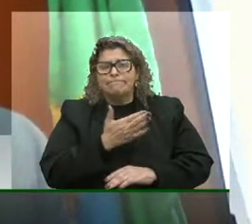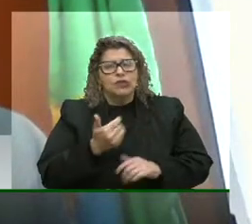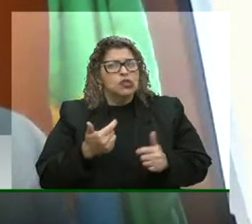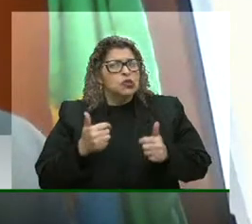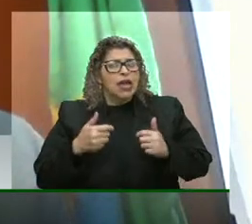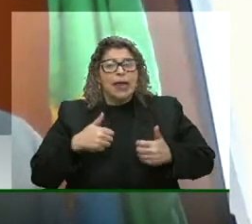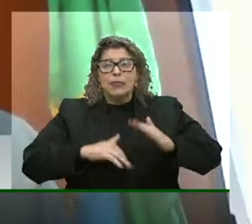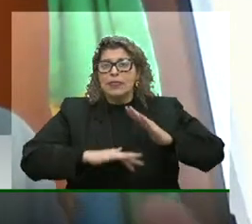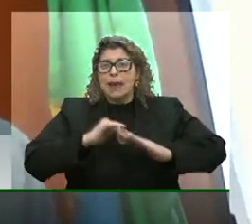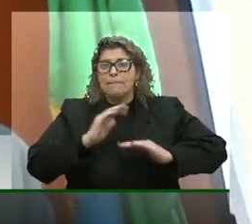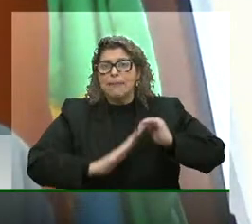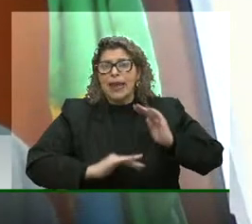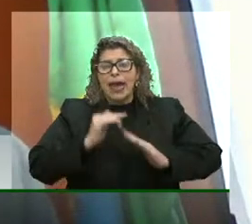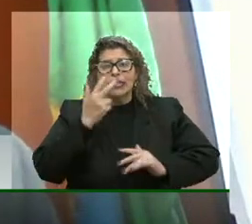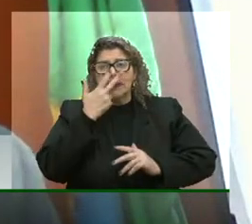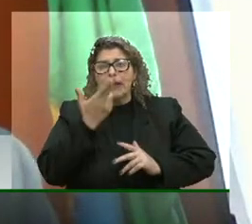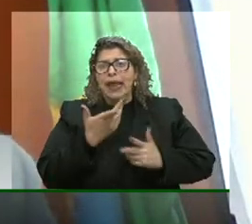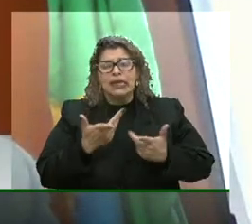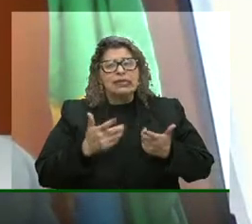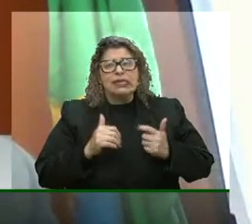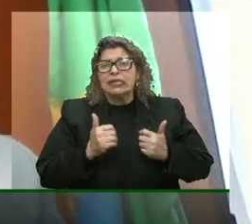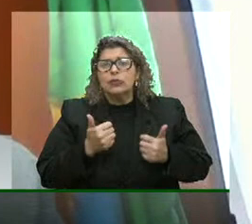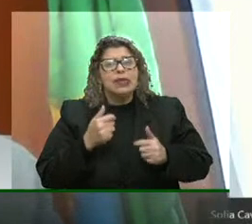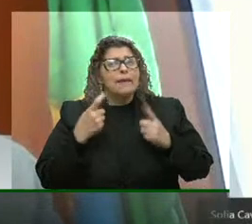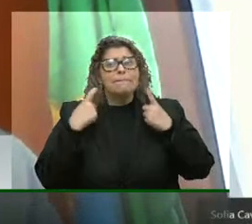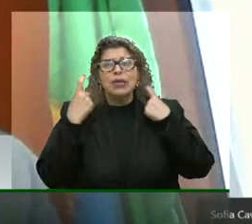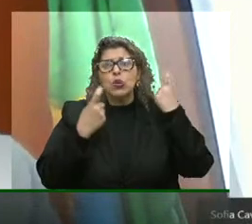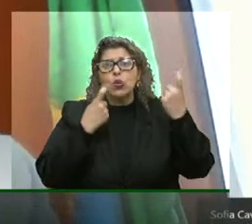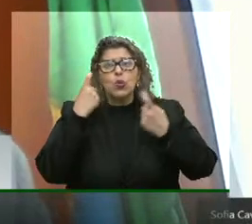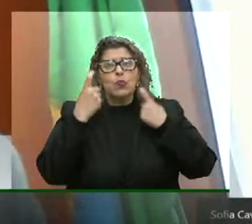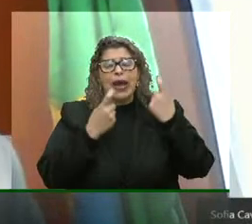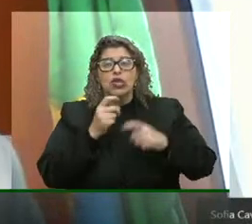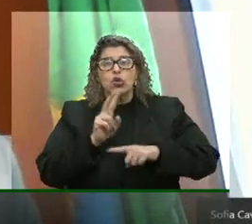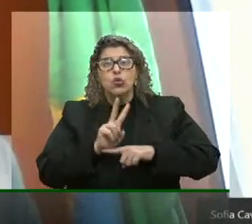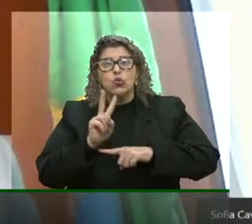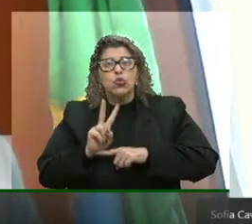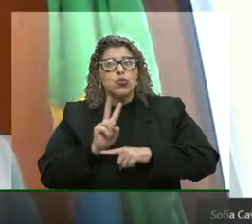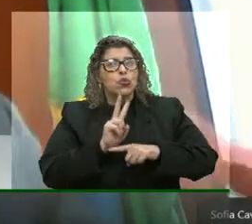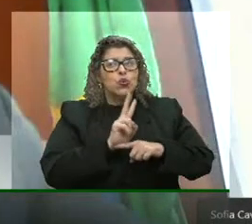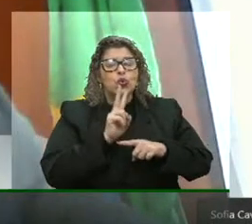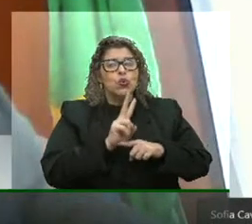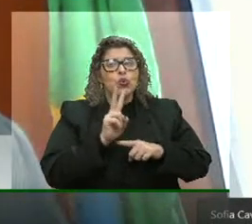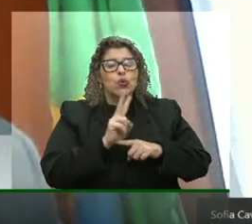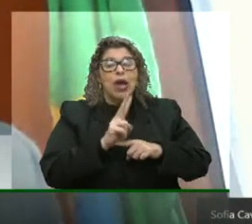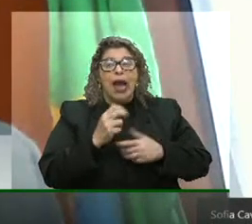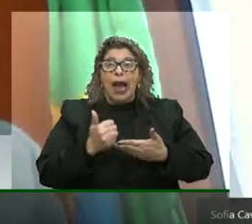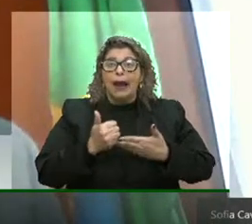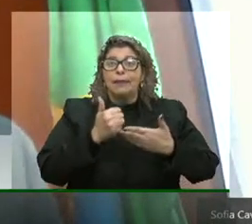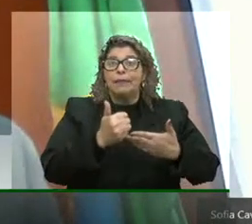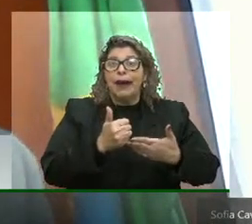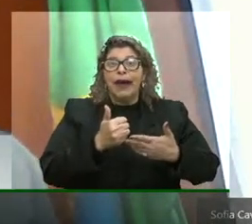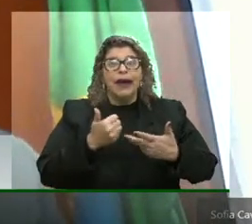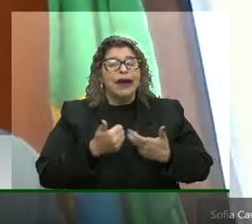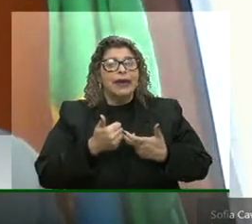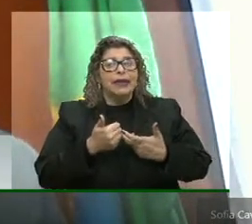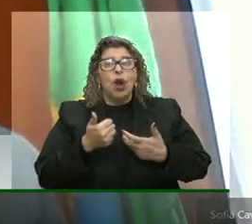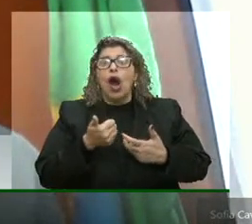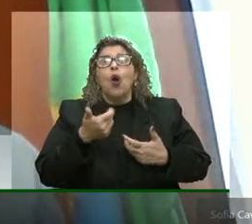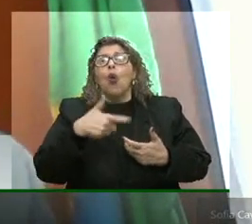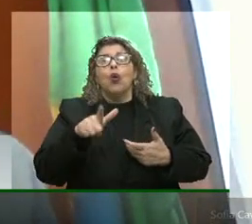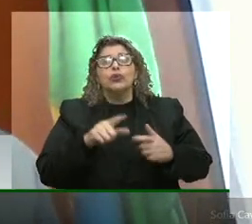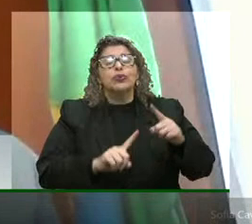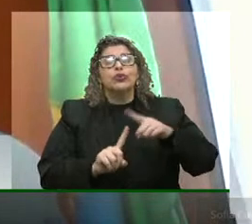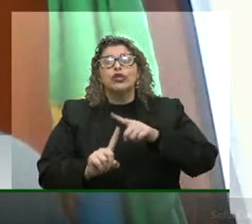na prática, enxugando gelo, oferecendo medidas de resguardo e de amparo a atividades secundárias e